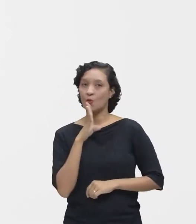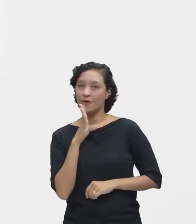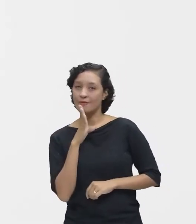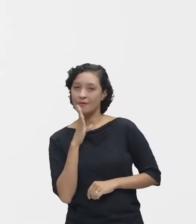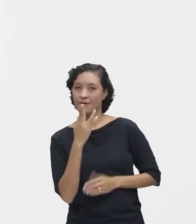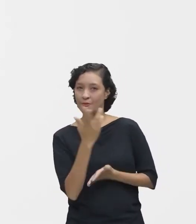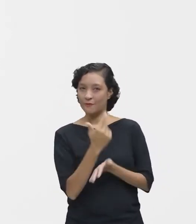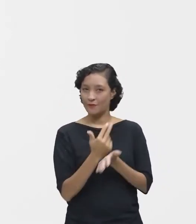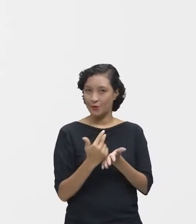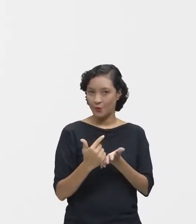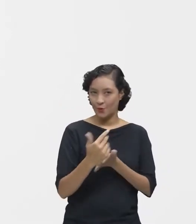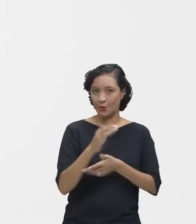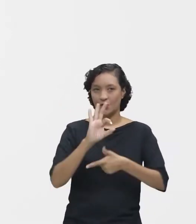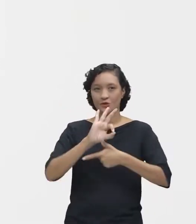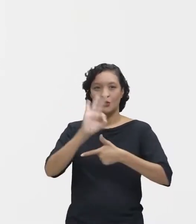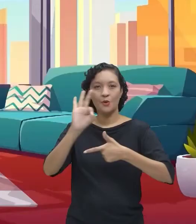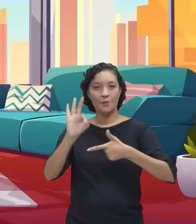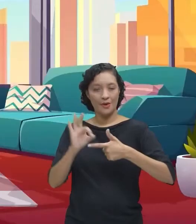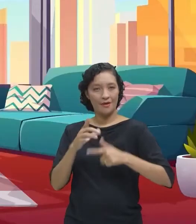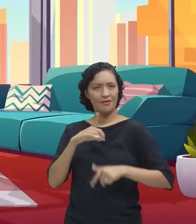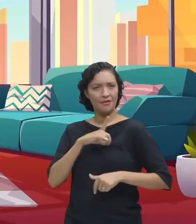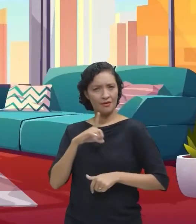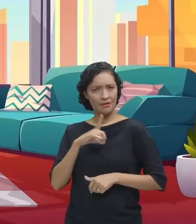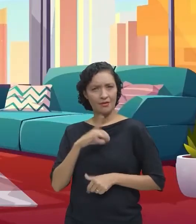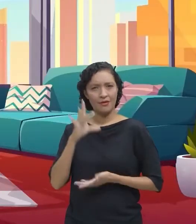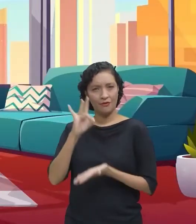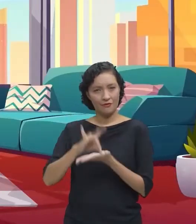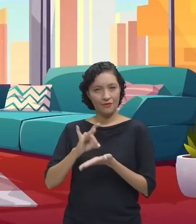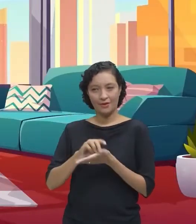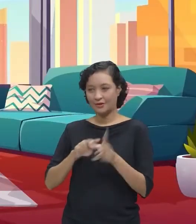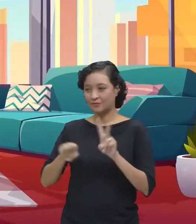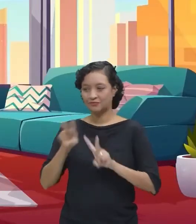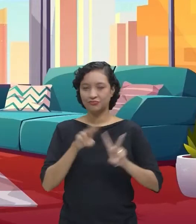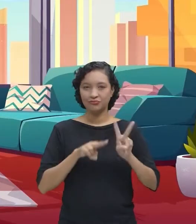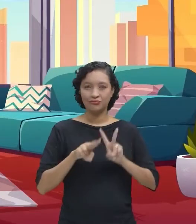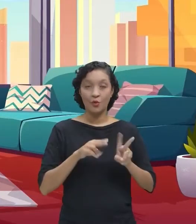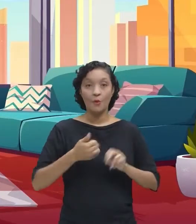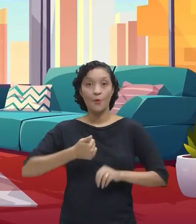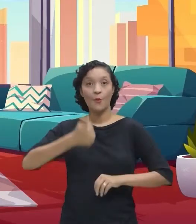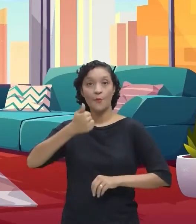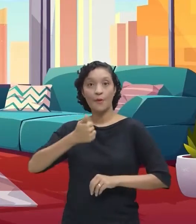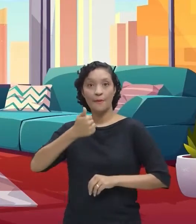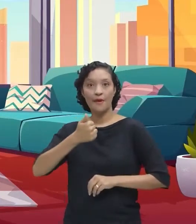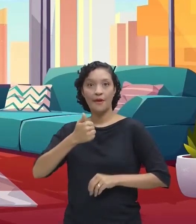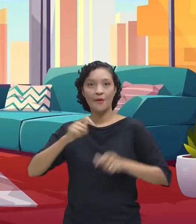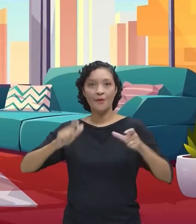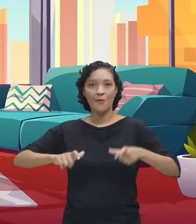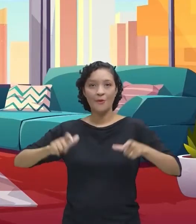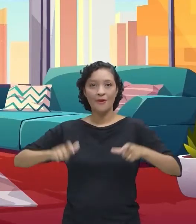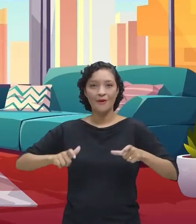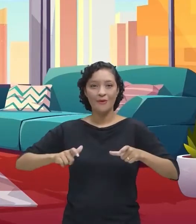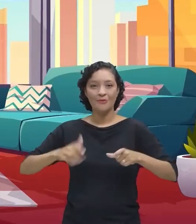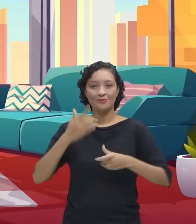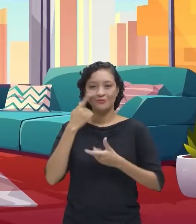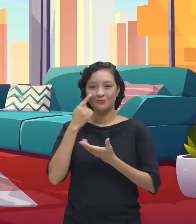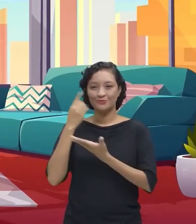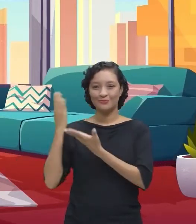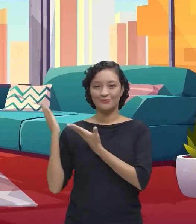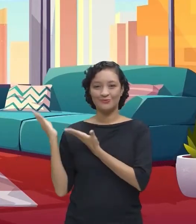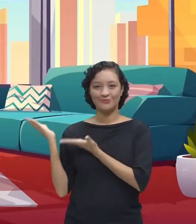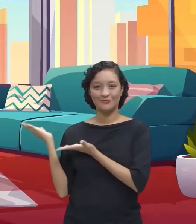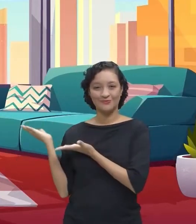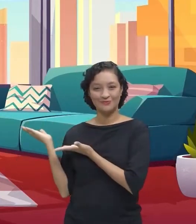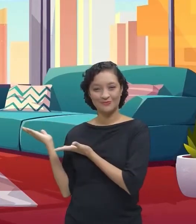geométricas espalhadas em nossa volta. E o primeiro cômodo da nossa casa é aqui, ó, a sala. Vocês estão vendo essa